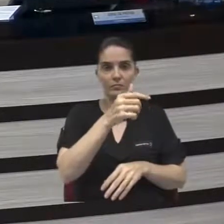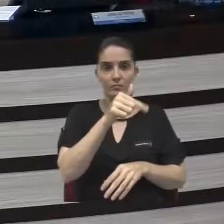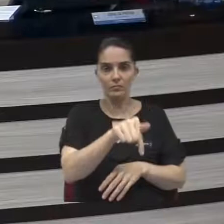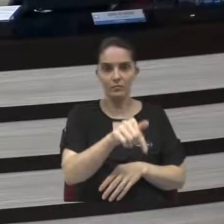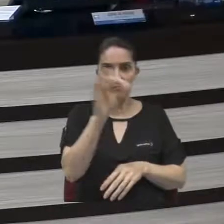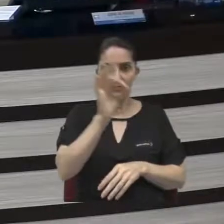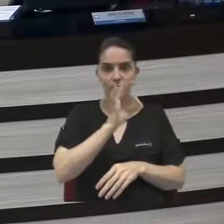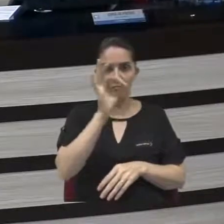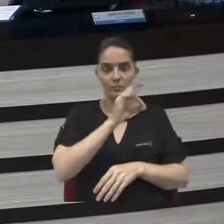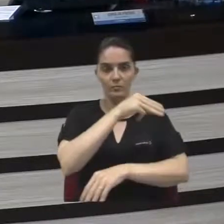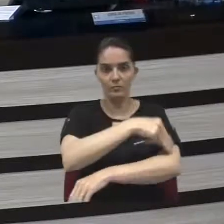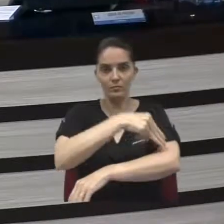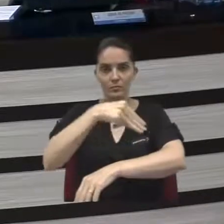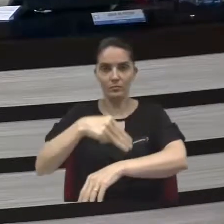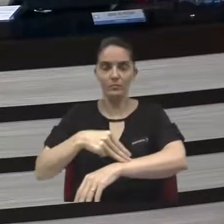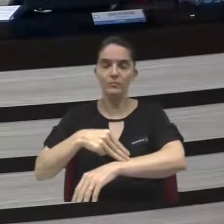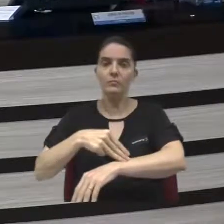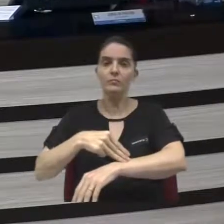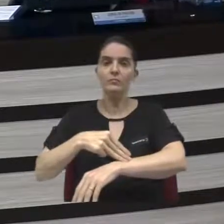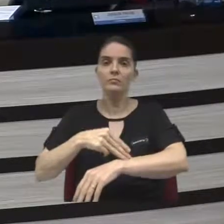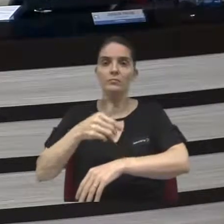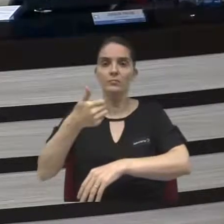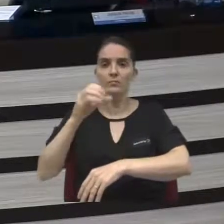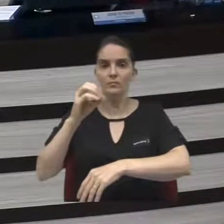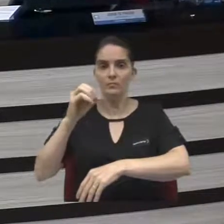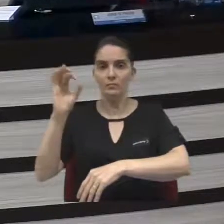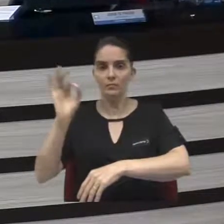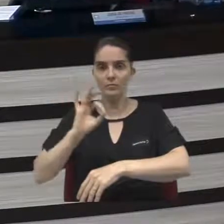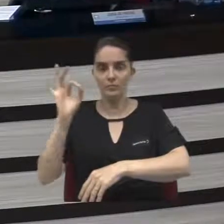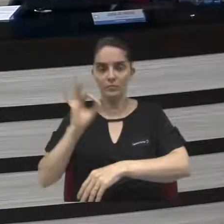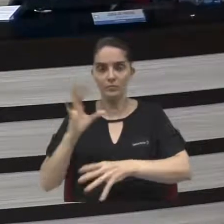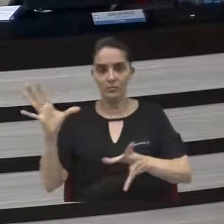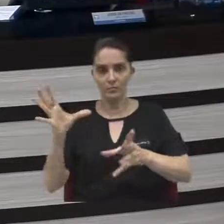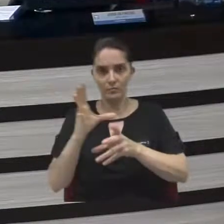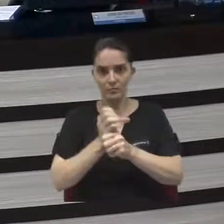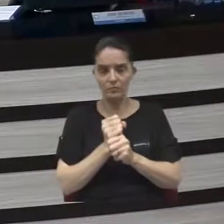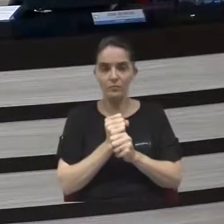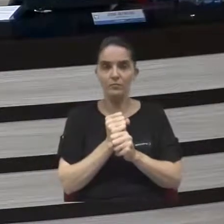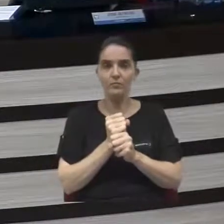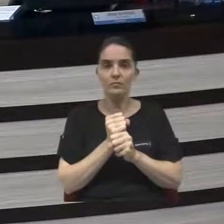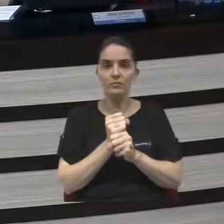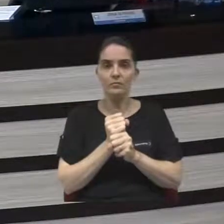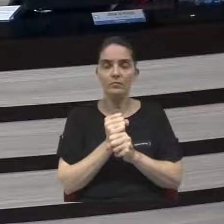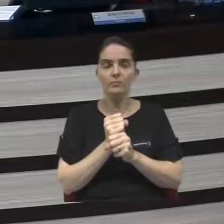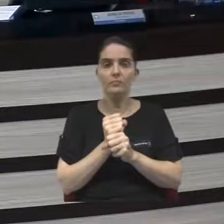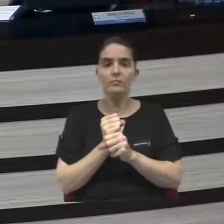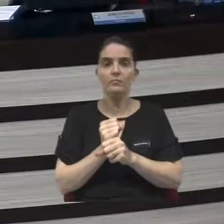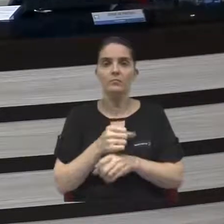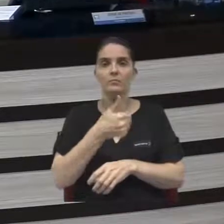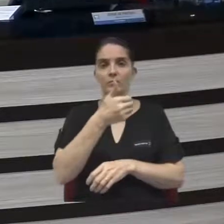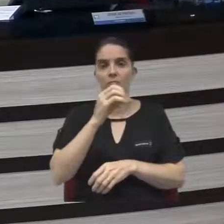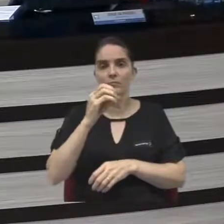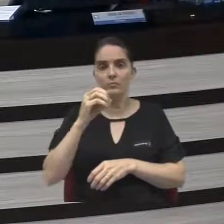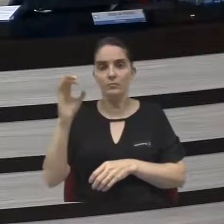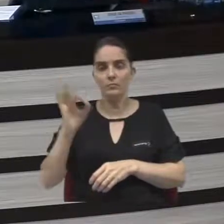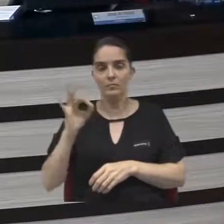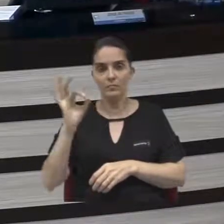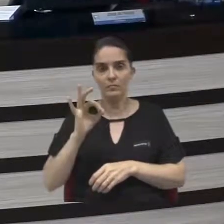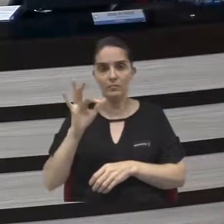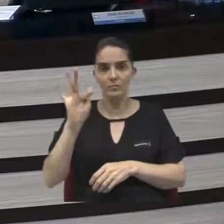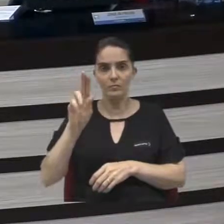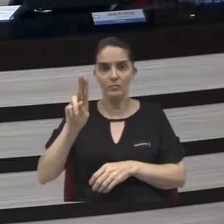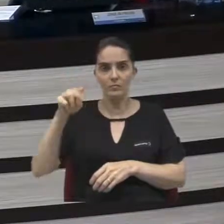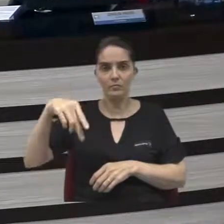no magistério, verba do Fundeb, 100%, total de despesas com Fundeb, 100%,